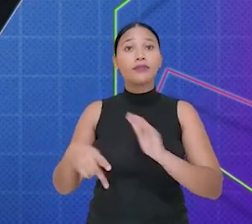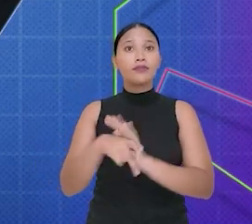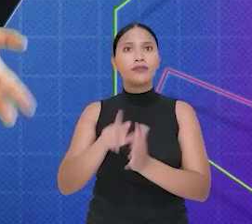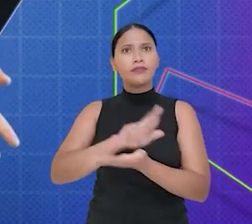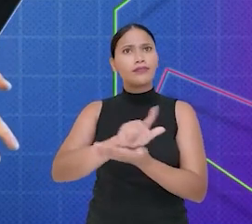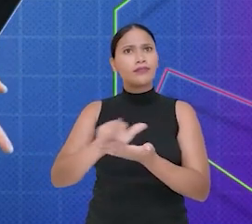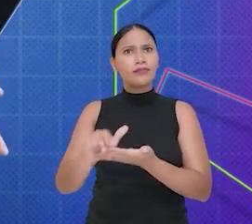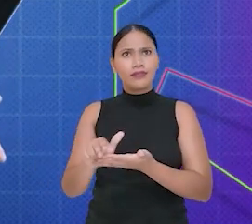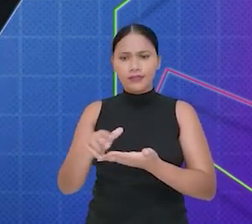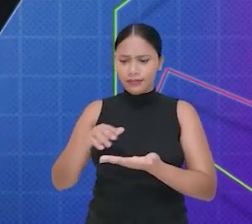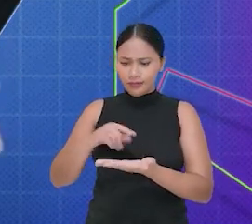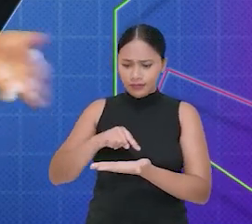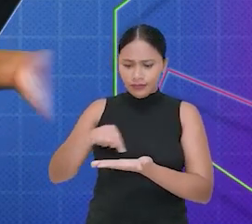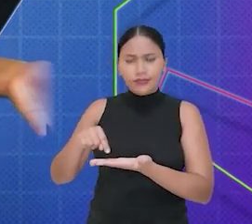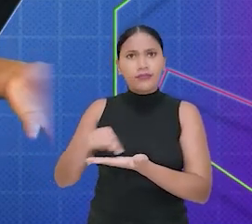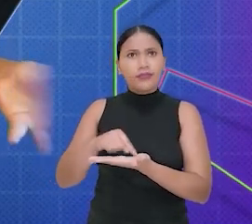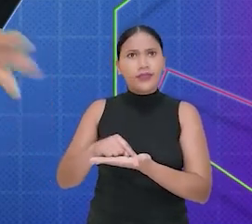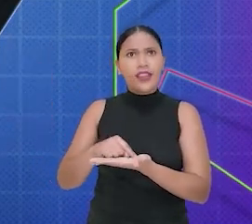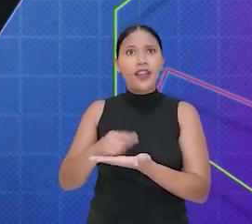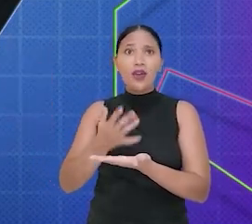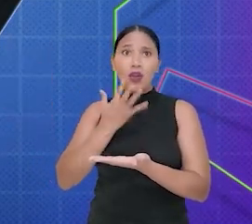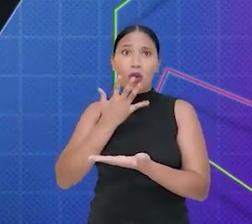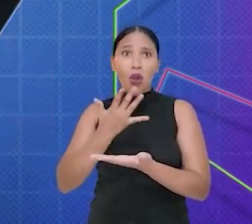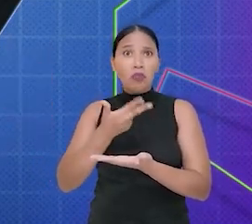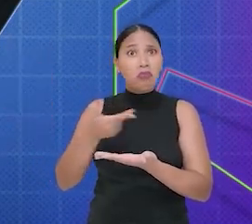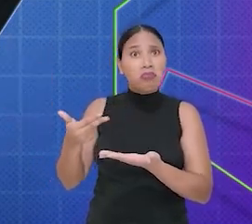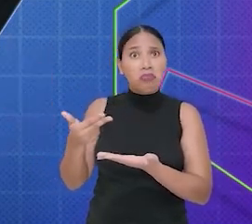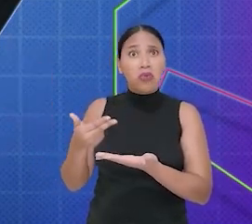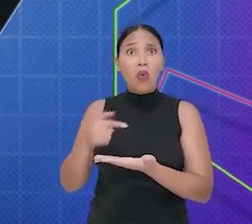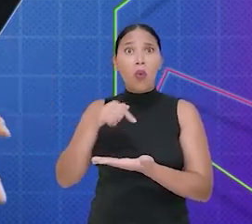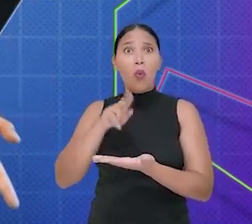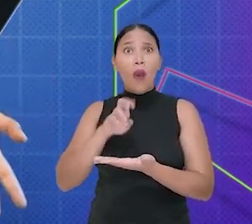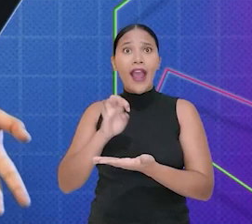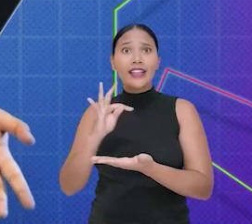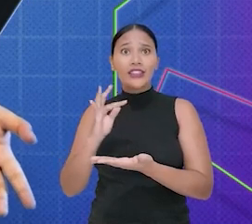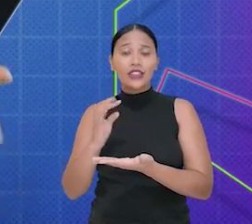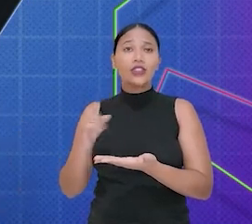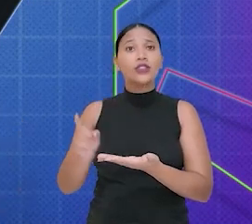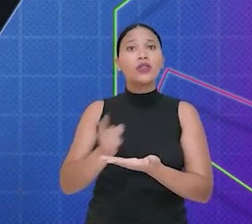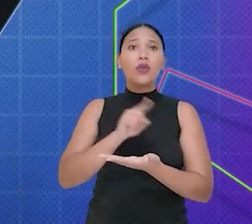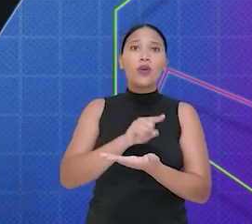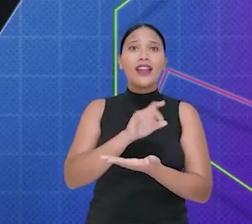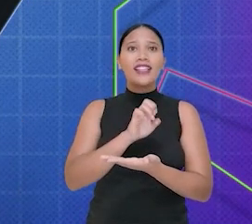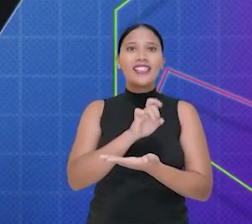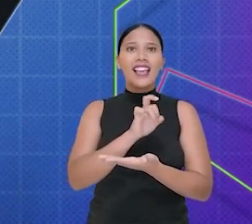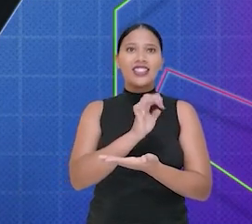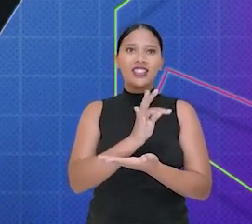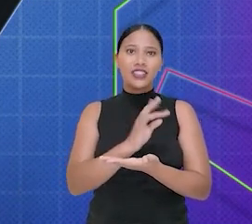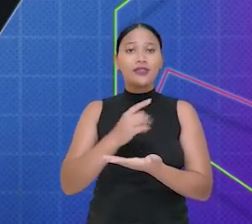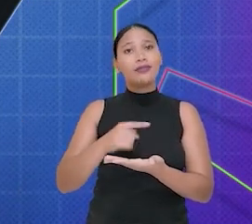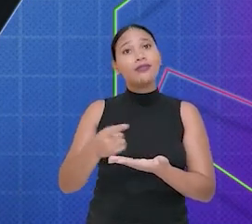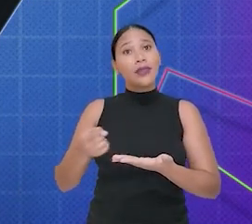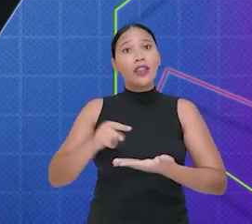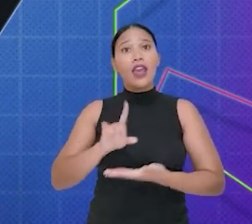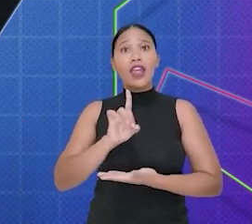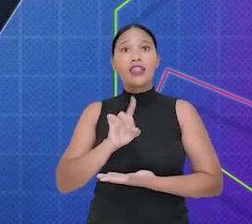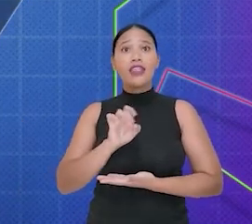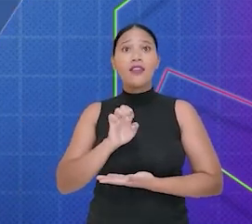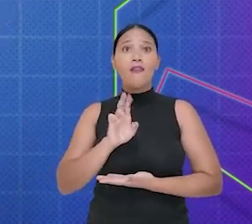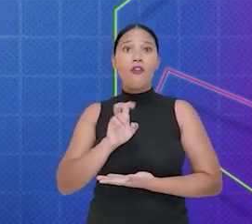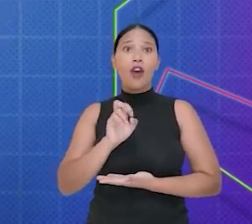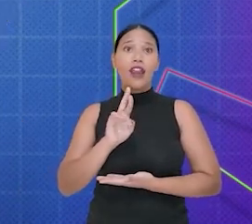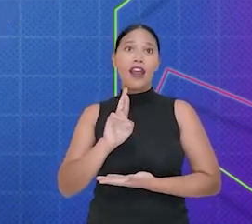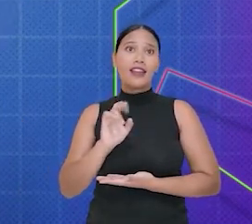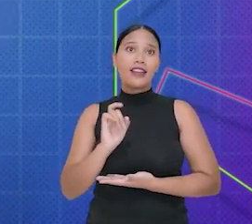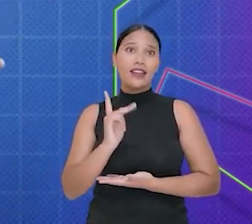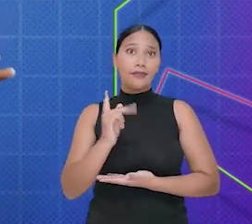entre teclados com diferentes layouts de teclas, como o teclado QWERTY ou o teclado AZERTY e até o teclado